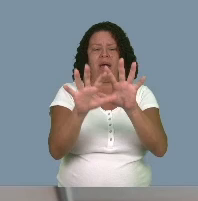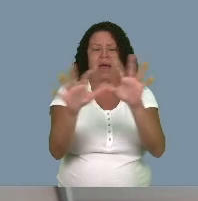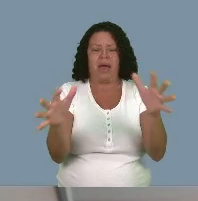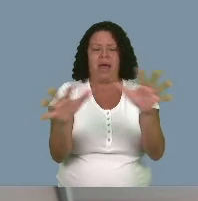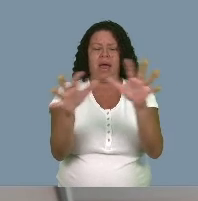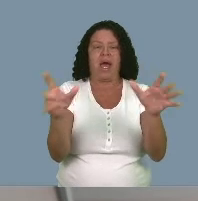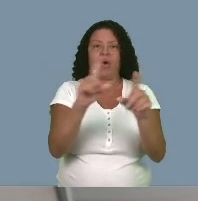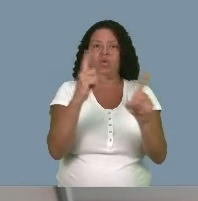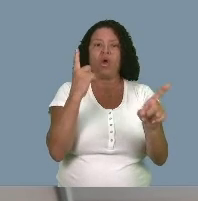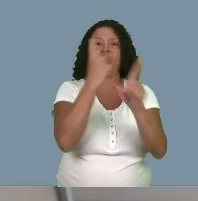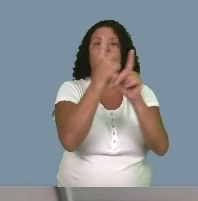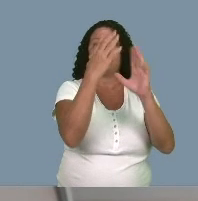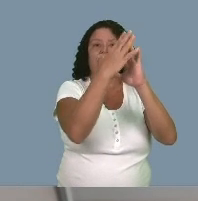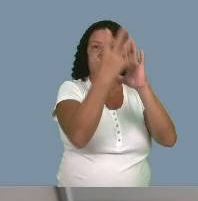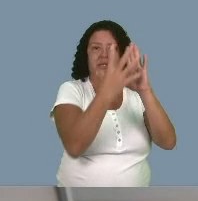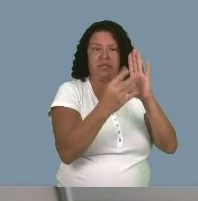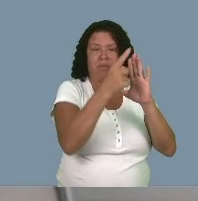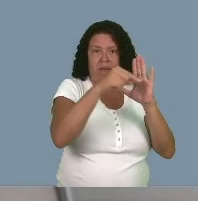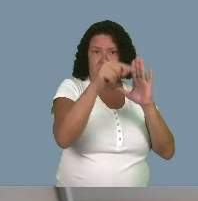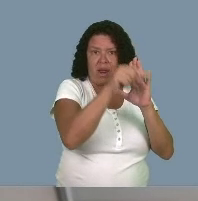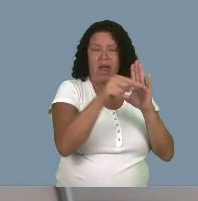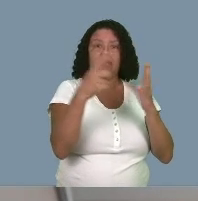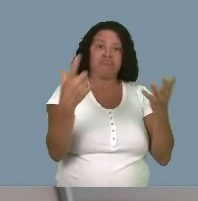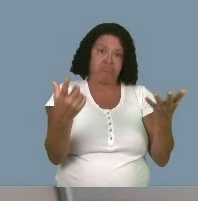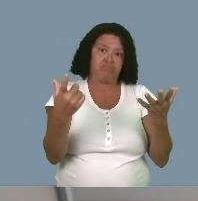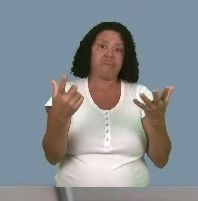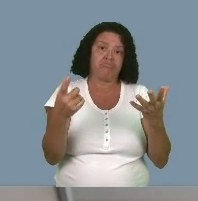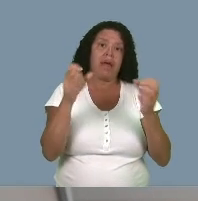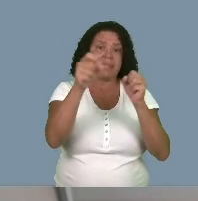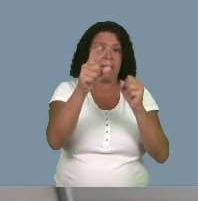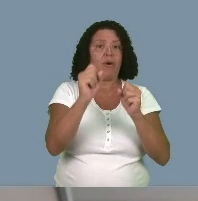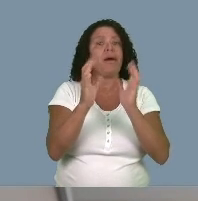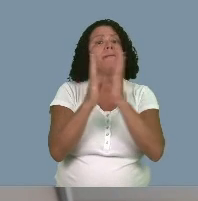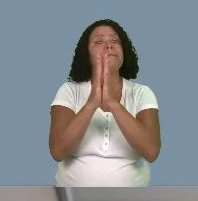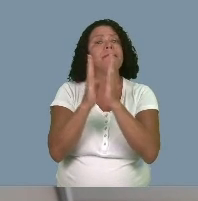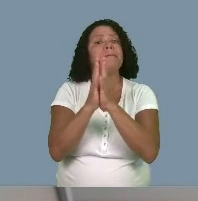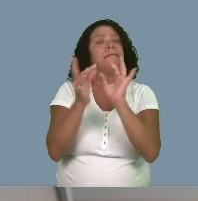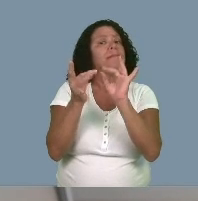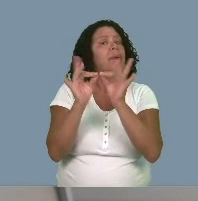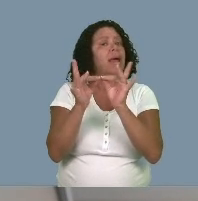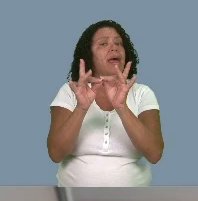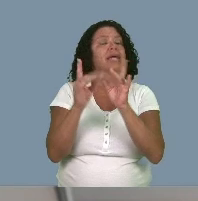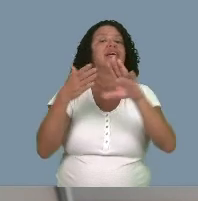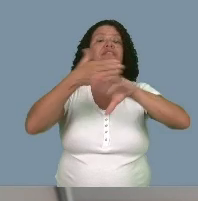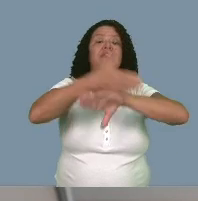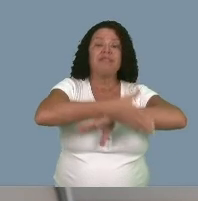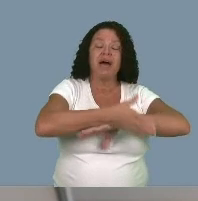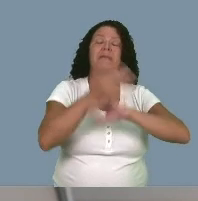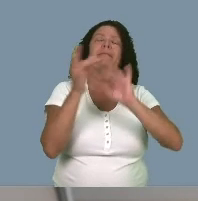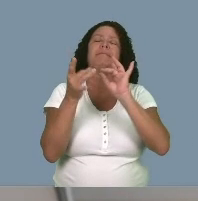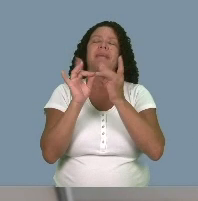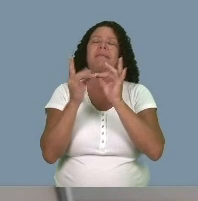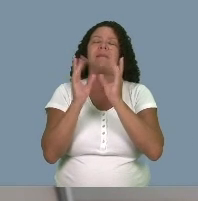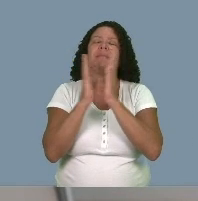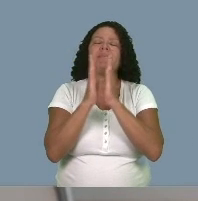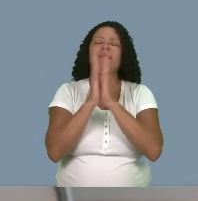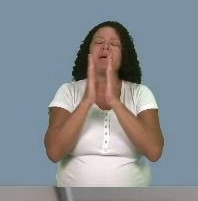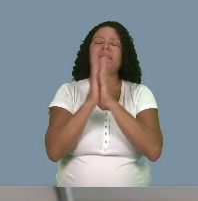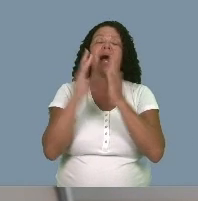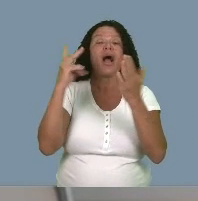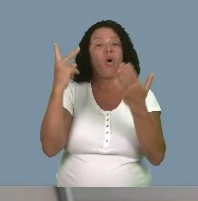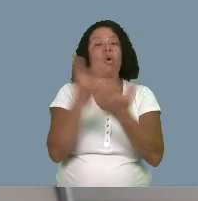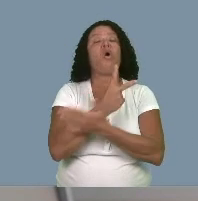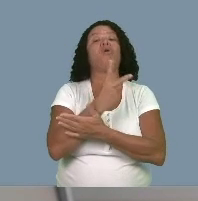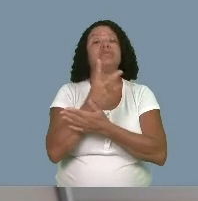ainda uma casa que esteja funcionando, utilize o recurso da prece, né? Participe das preces que estão acontecendo de